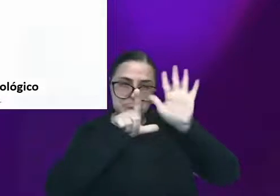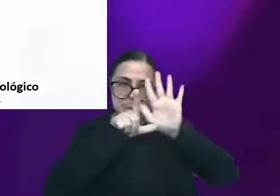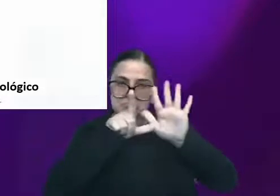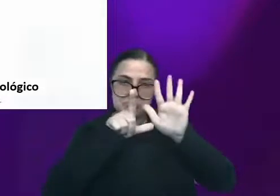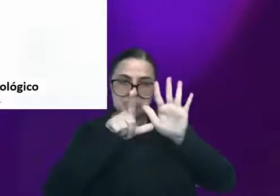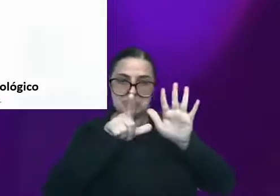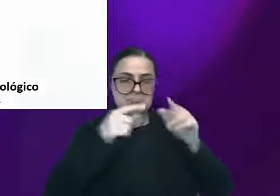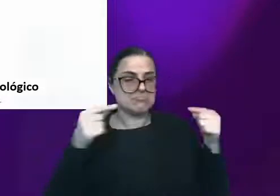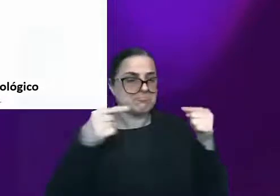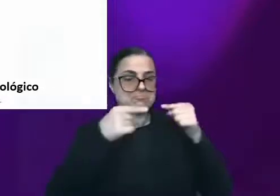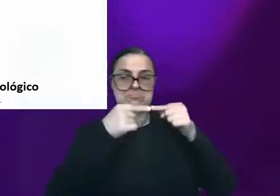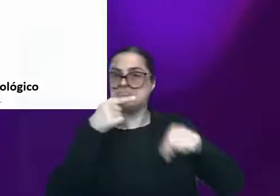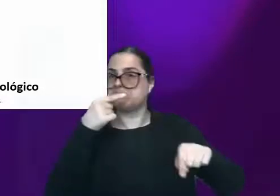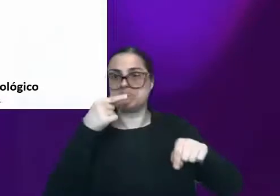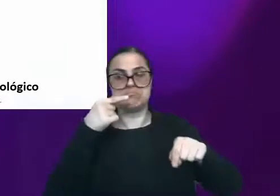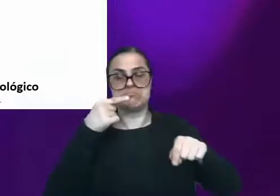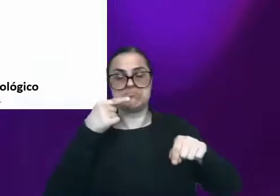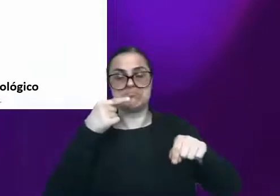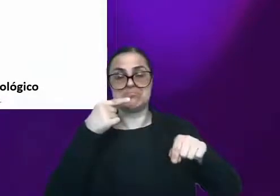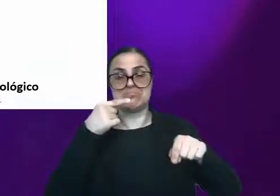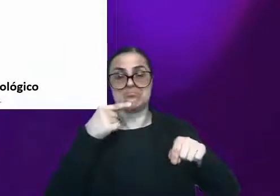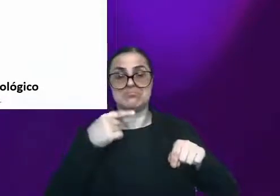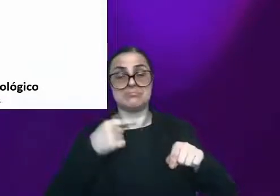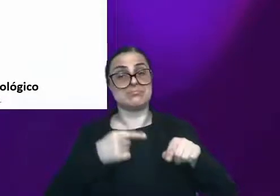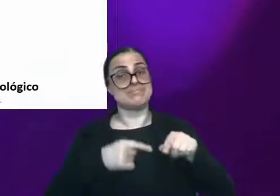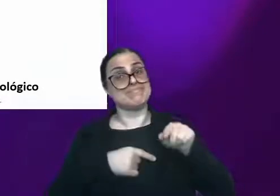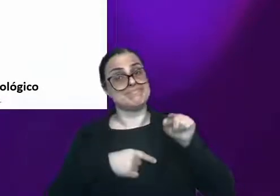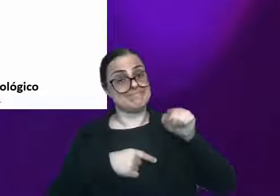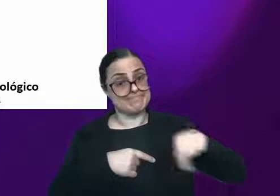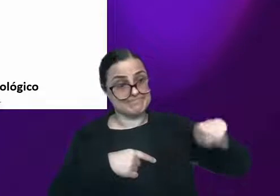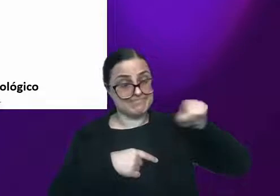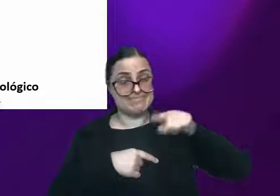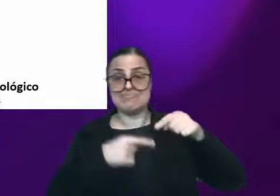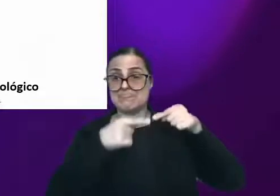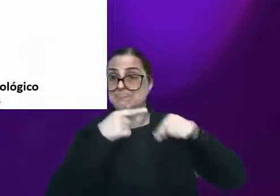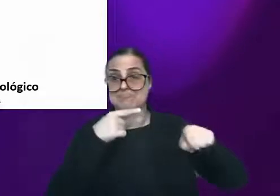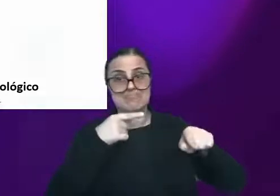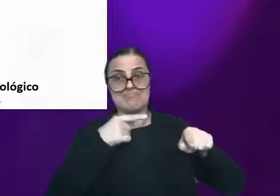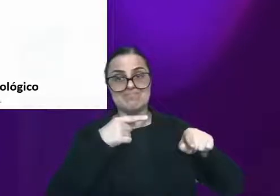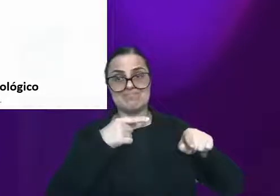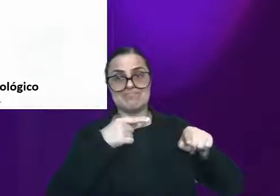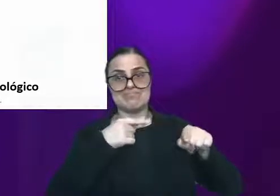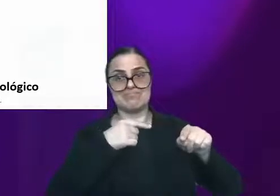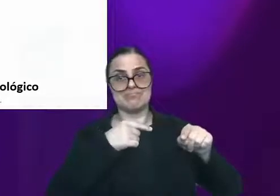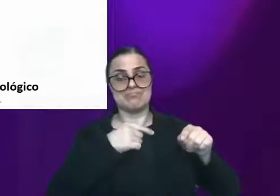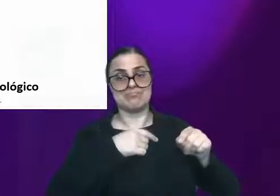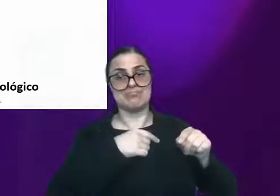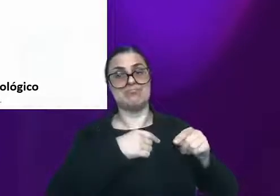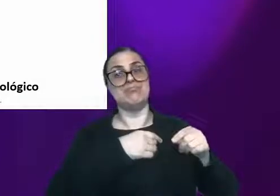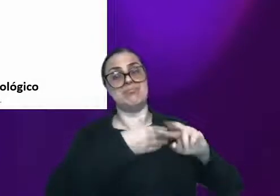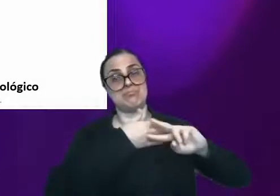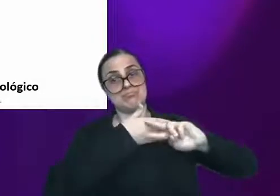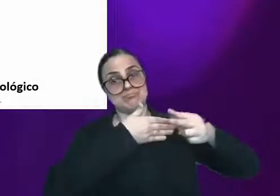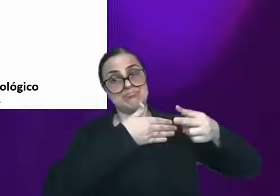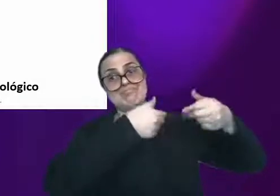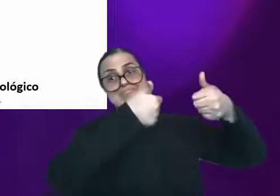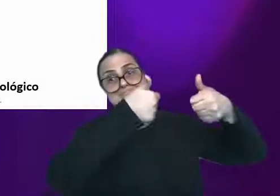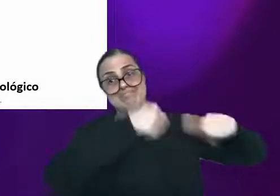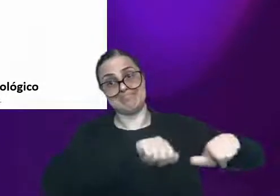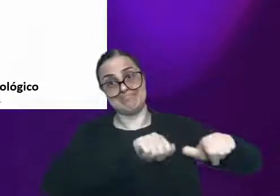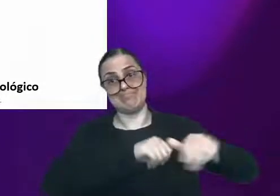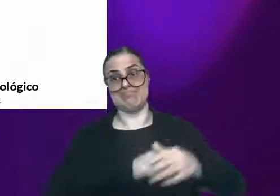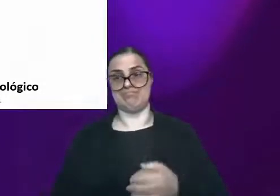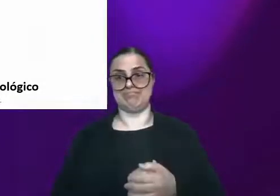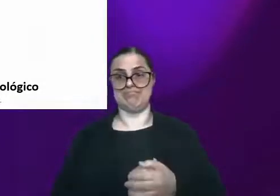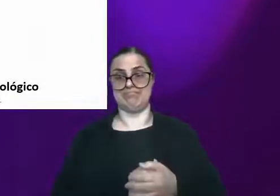da perspectiva. Então, os que não foram coincidentes acabavam tendo uma evolução pior. Então, o exame mostra aqui que